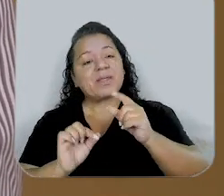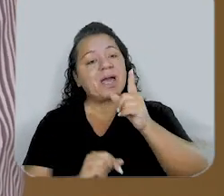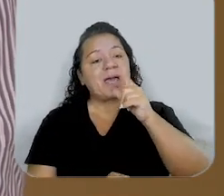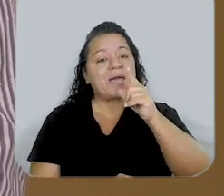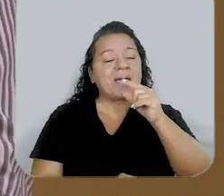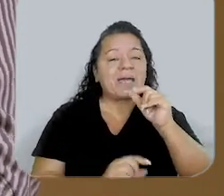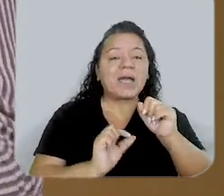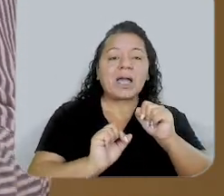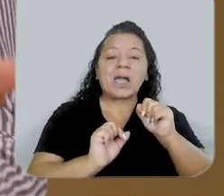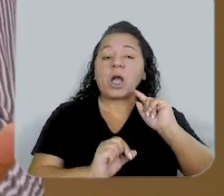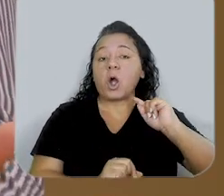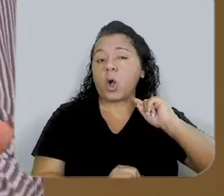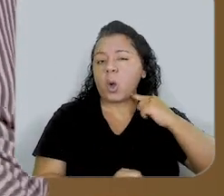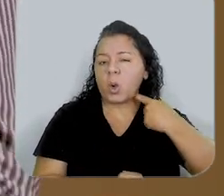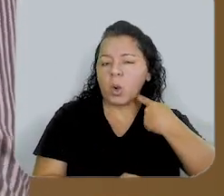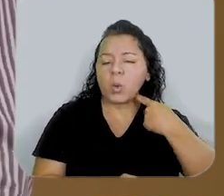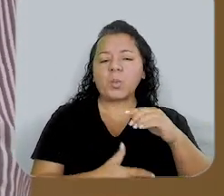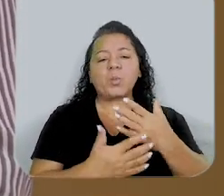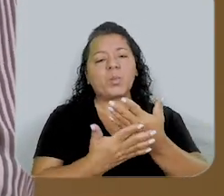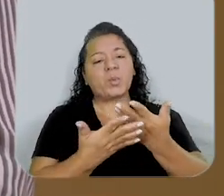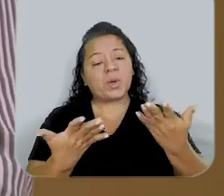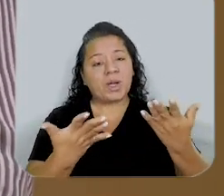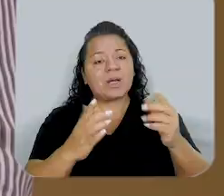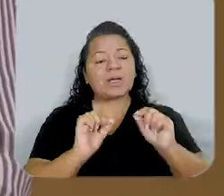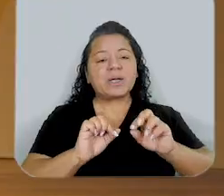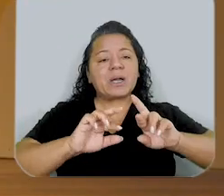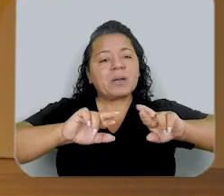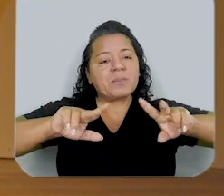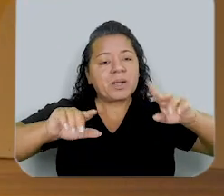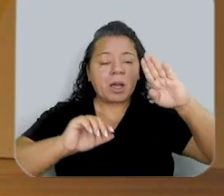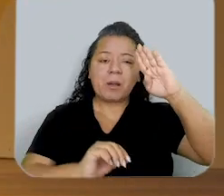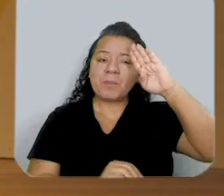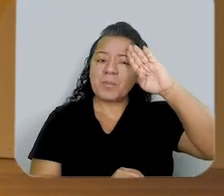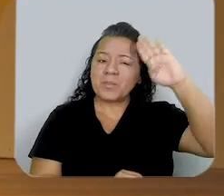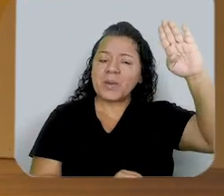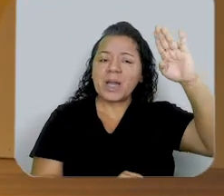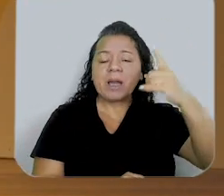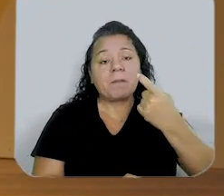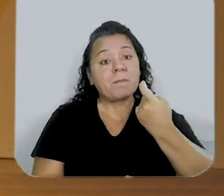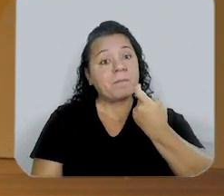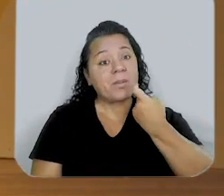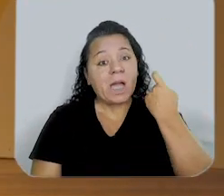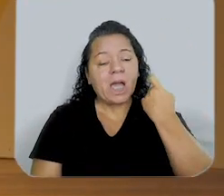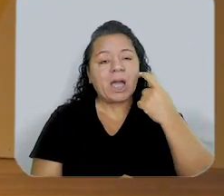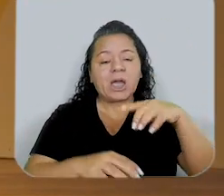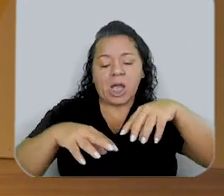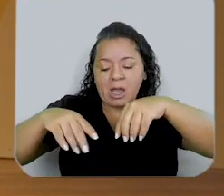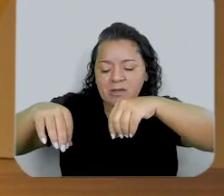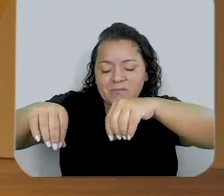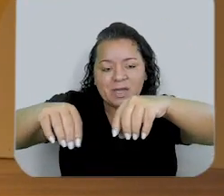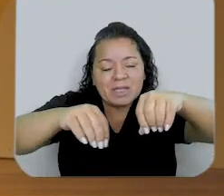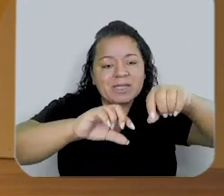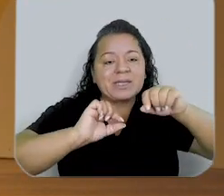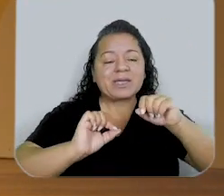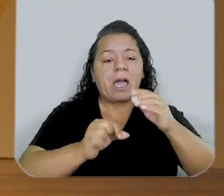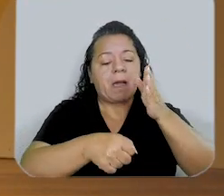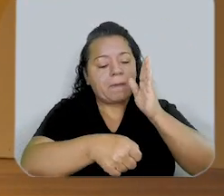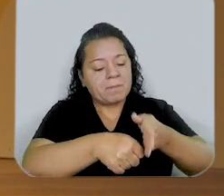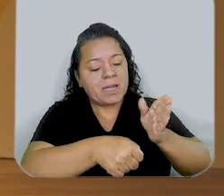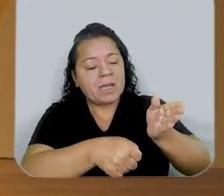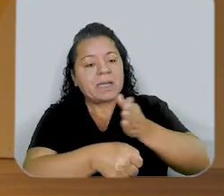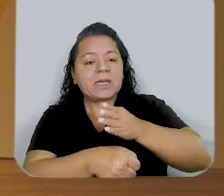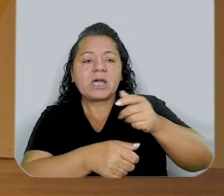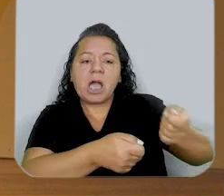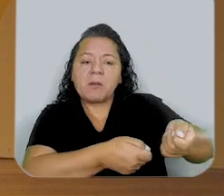né? Então, dos ingredientes principais, o peixe e a farinha, principalmente, a macaxeira, né? Eu tive